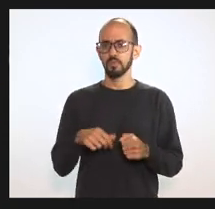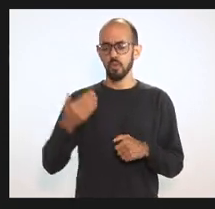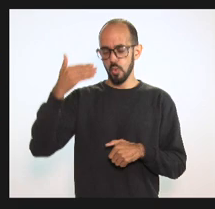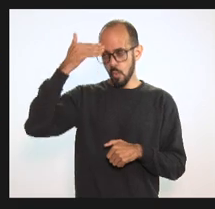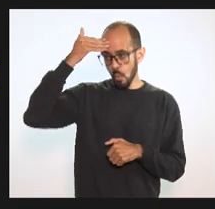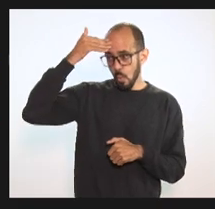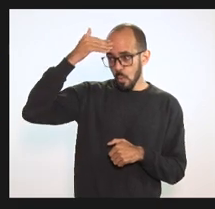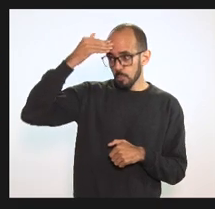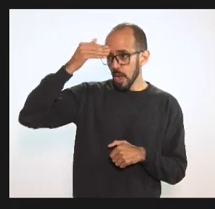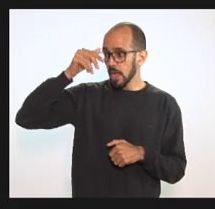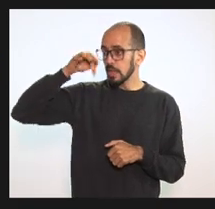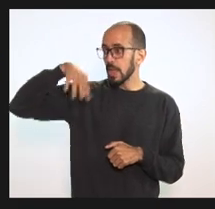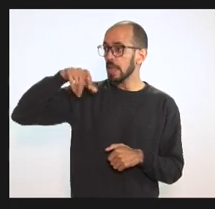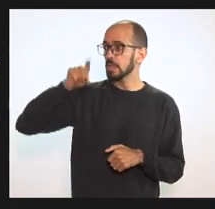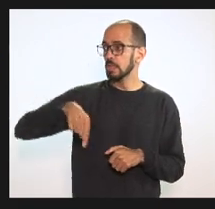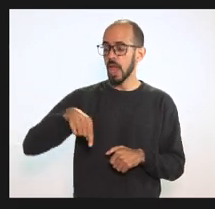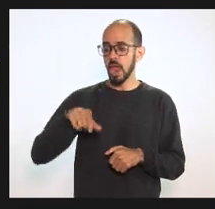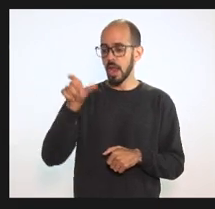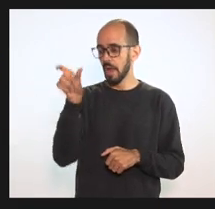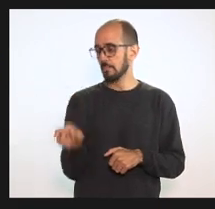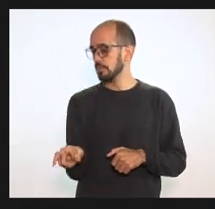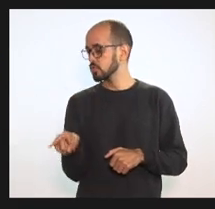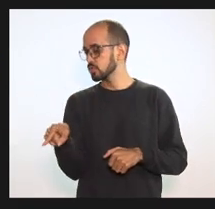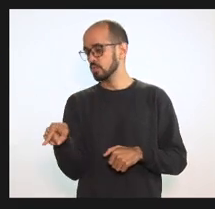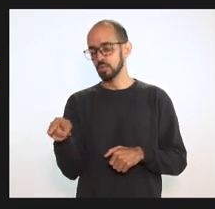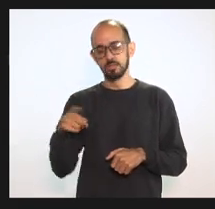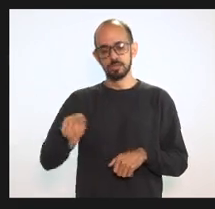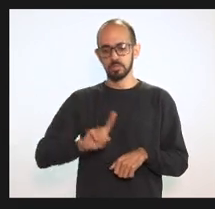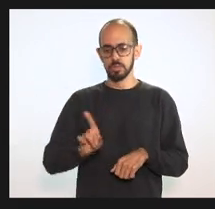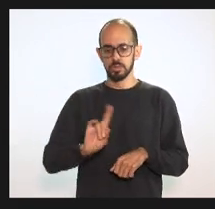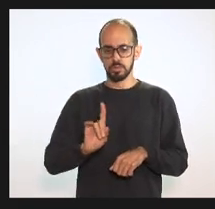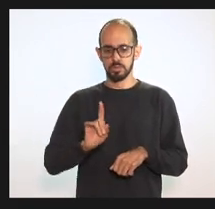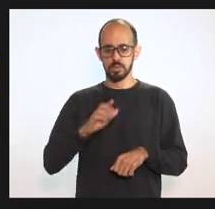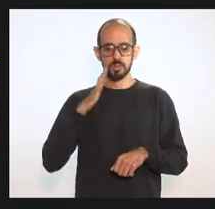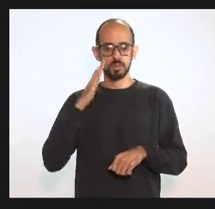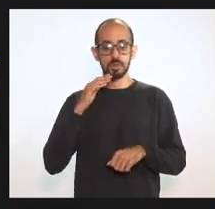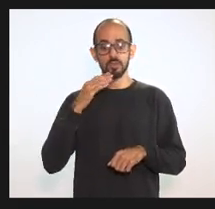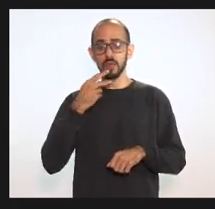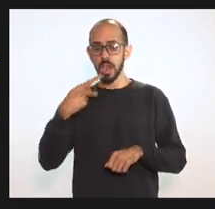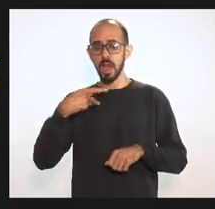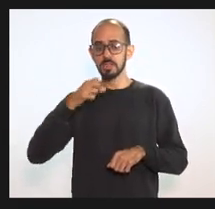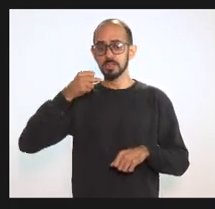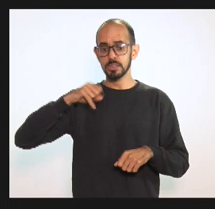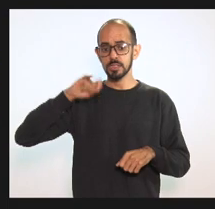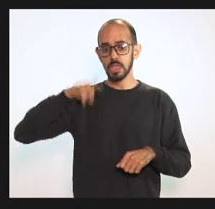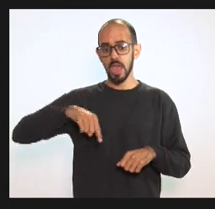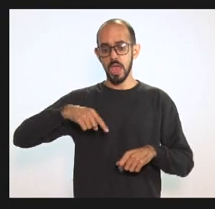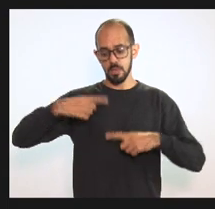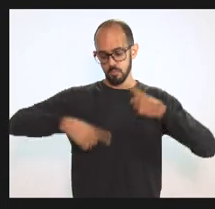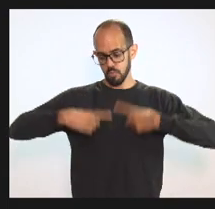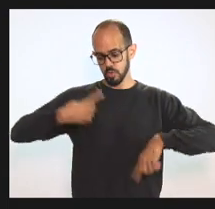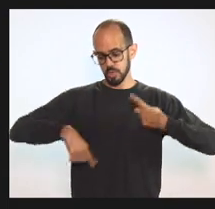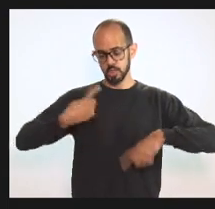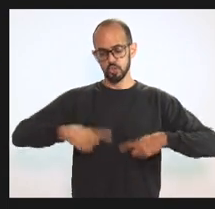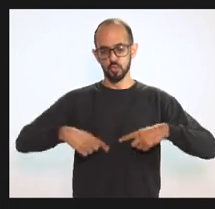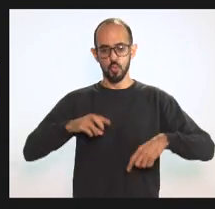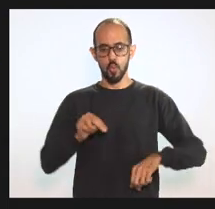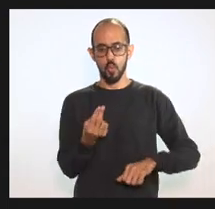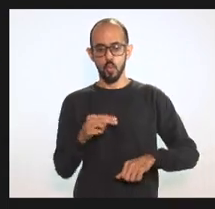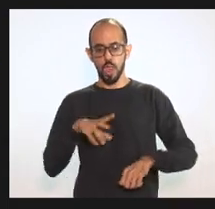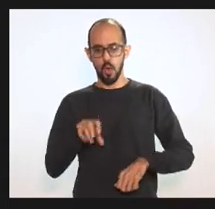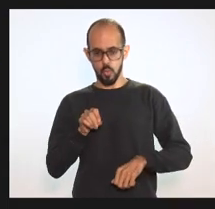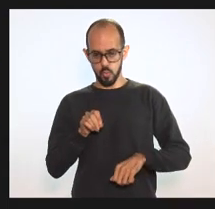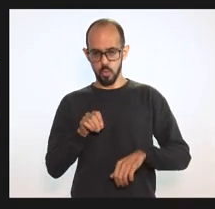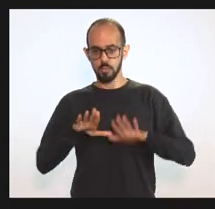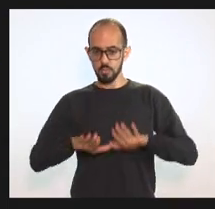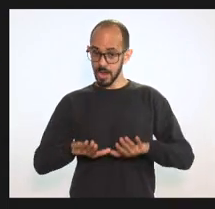culpabilizando e questionando se isso é político ou não. A gente está aqui, cada um defendendo o seu lado, mas o